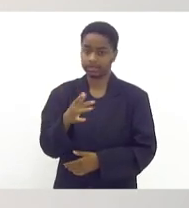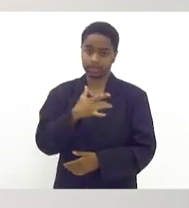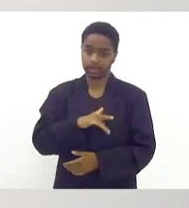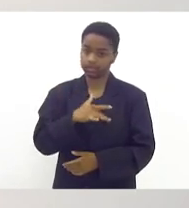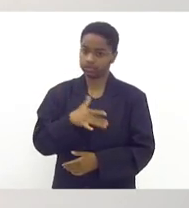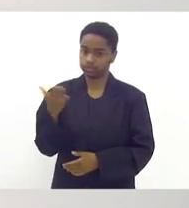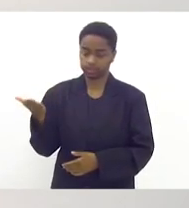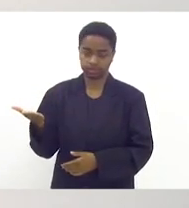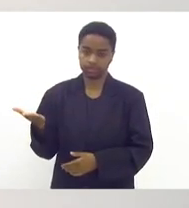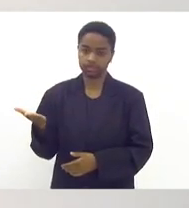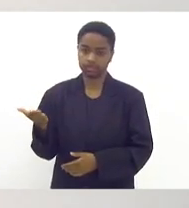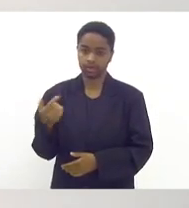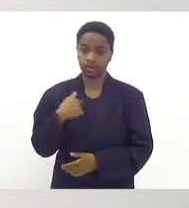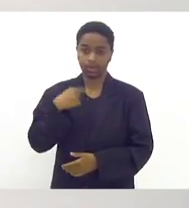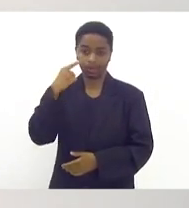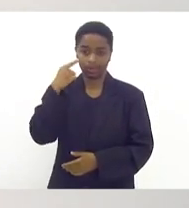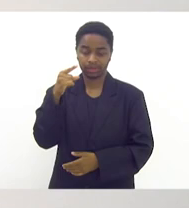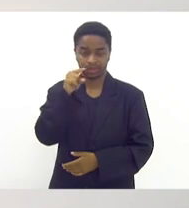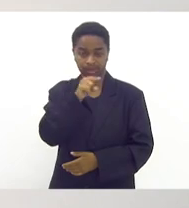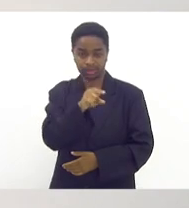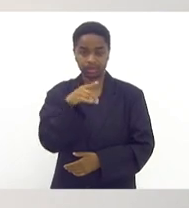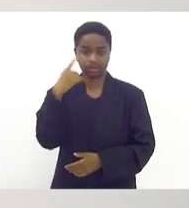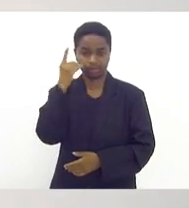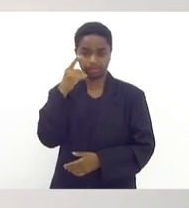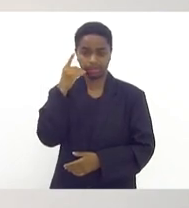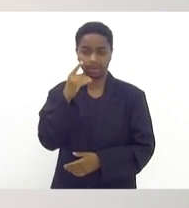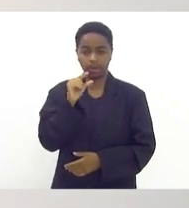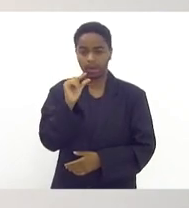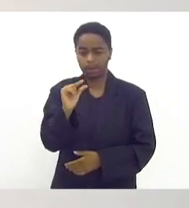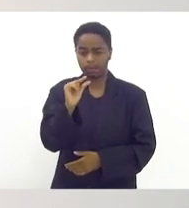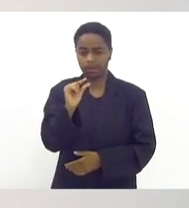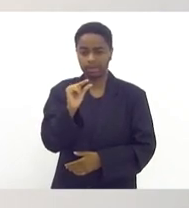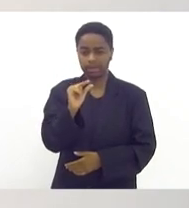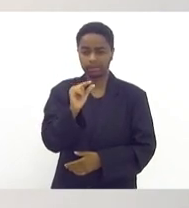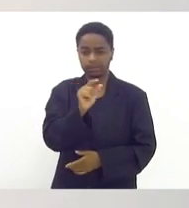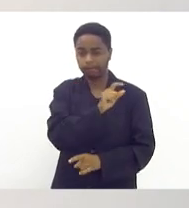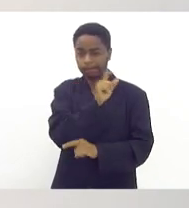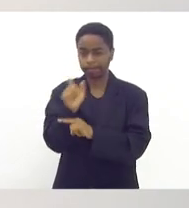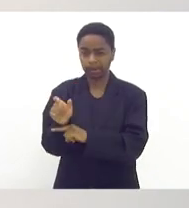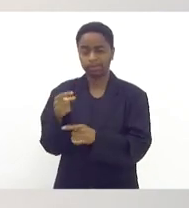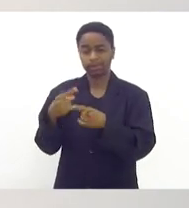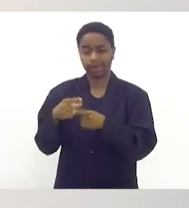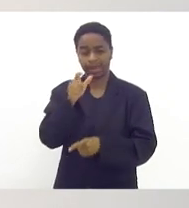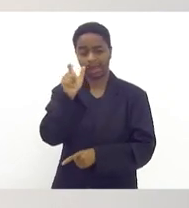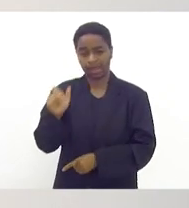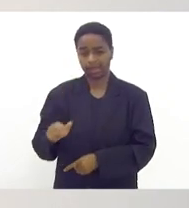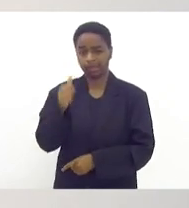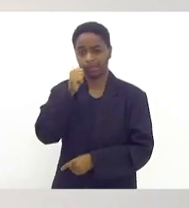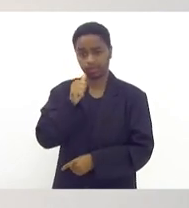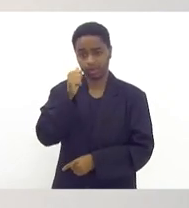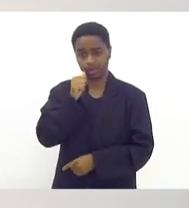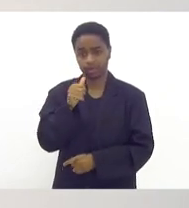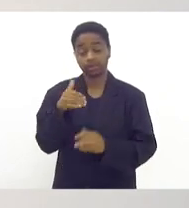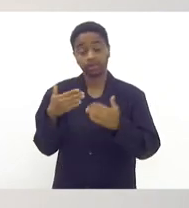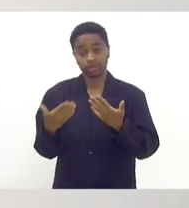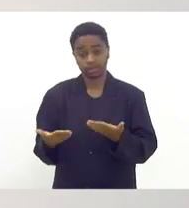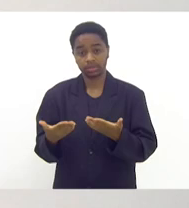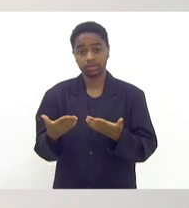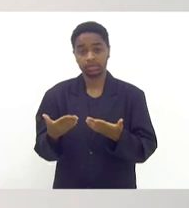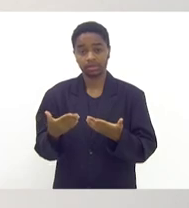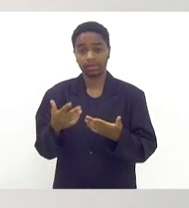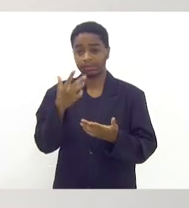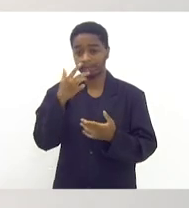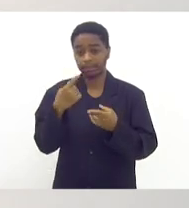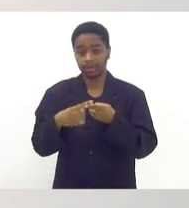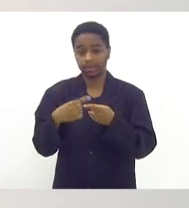achei até que o e o deputado foi um pouquinho Cortez assim porque é uma mulher né e assim eh botaram ela de boi de